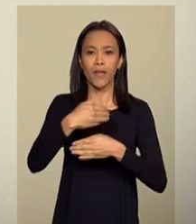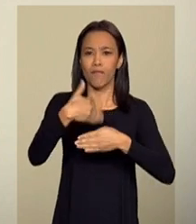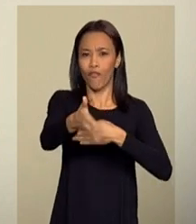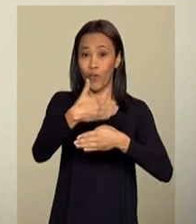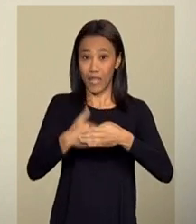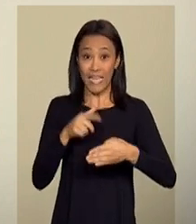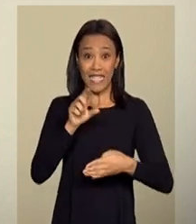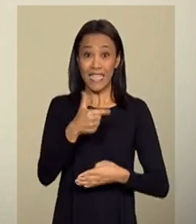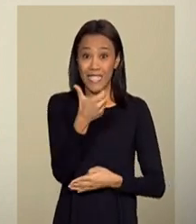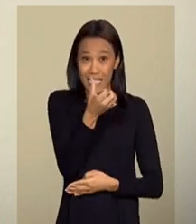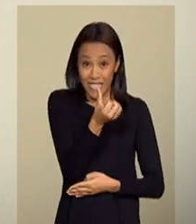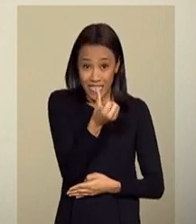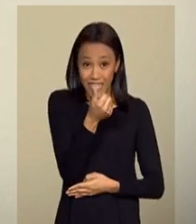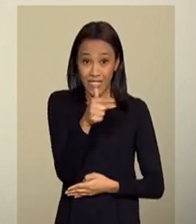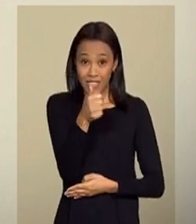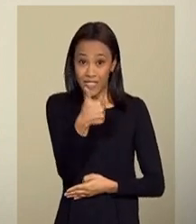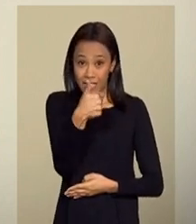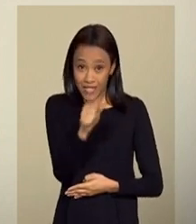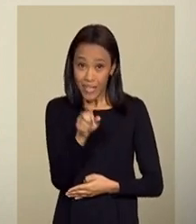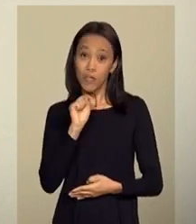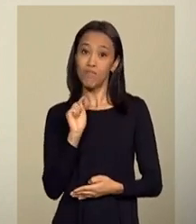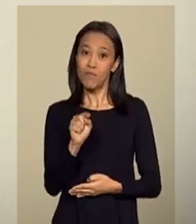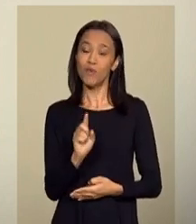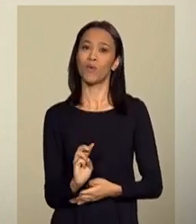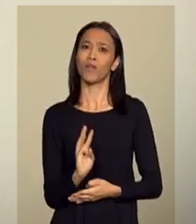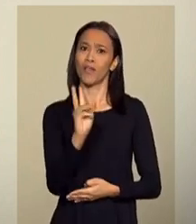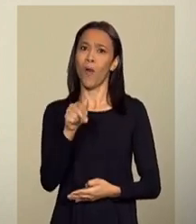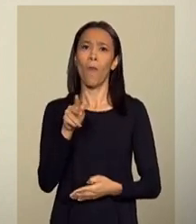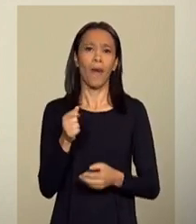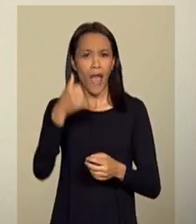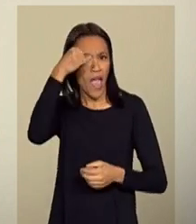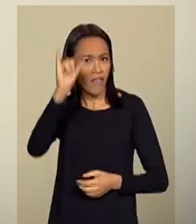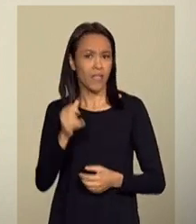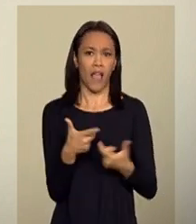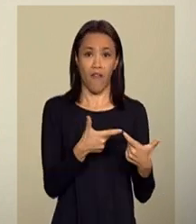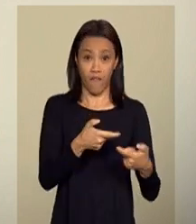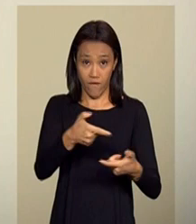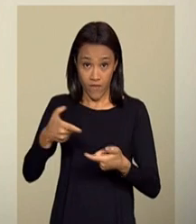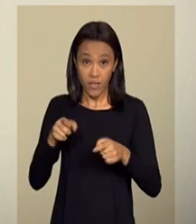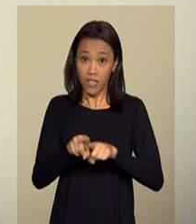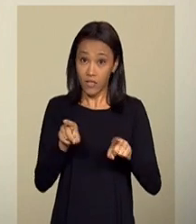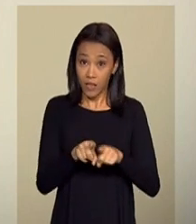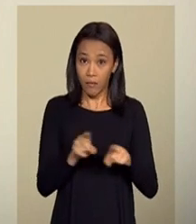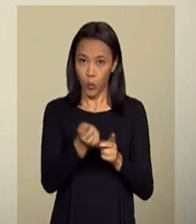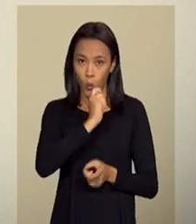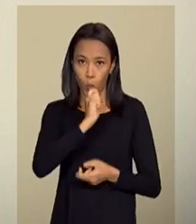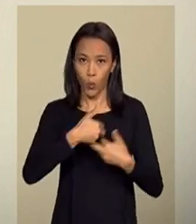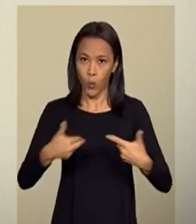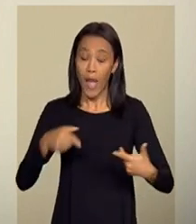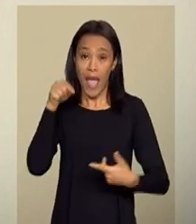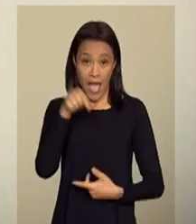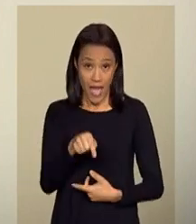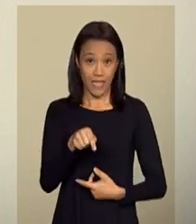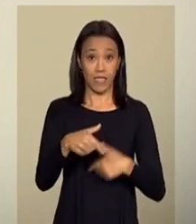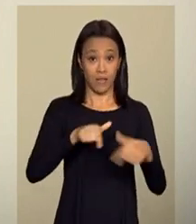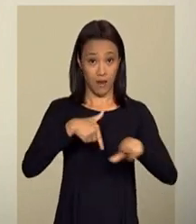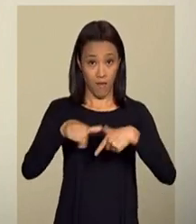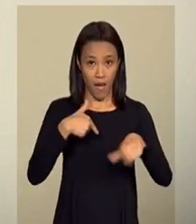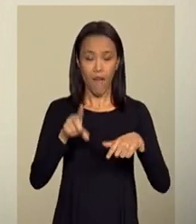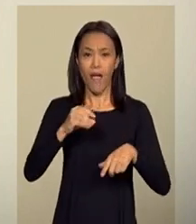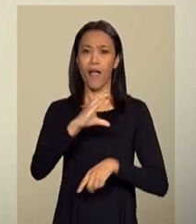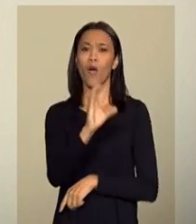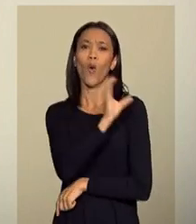17.000 km para impedir a entrada de armas e de drogas no Brasil a operação Ágata Luciano ela é